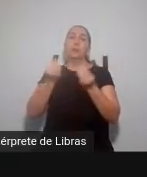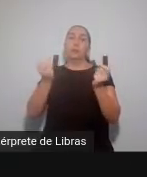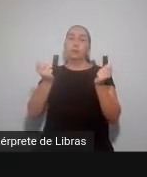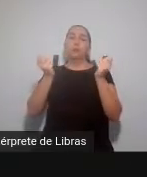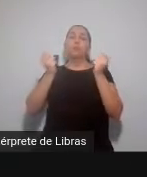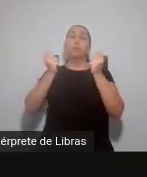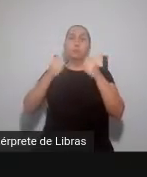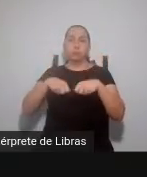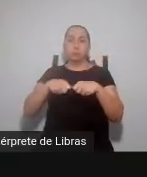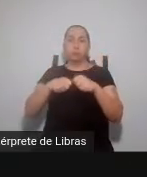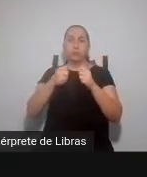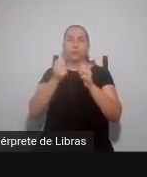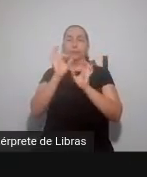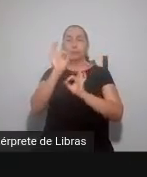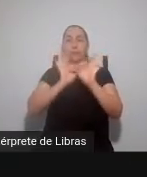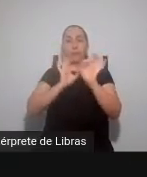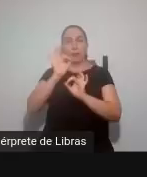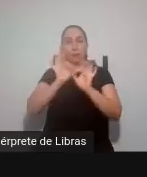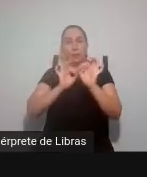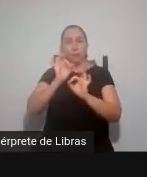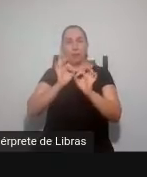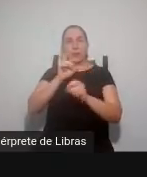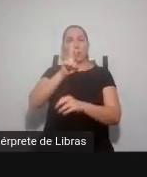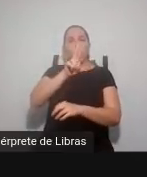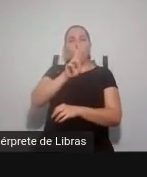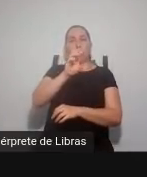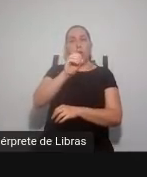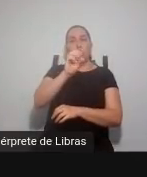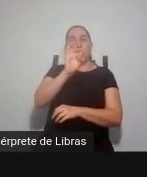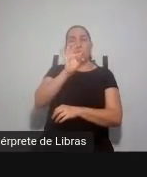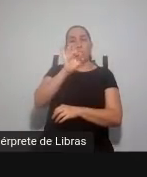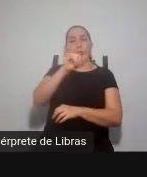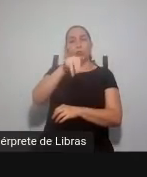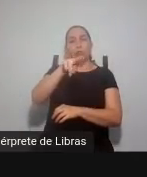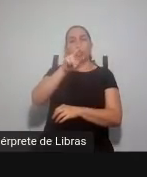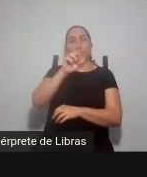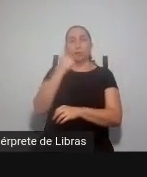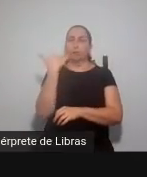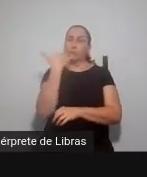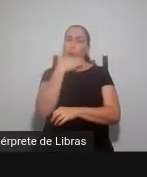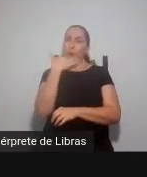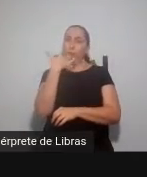a rotina colorida e a rotina que ela ilustrou.